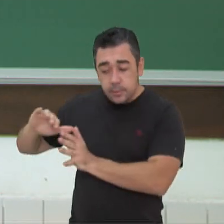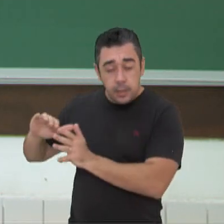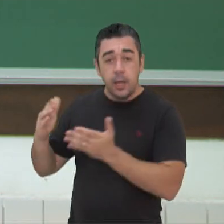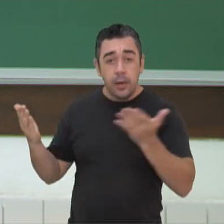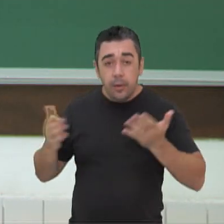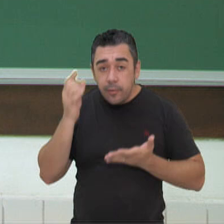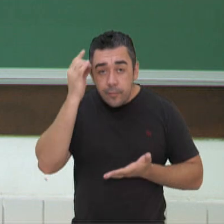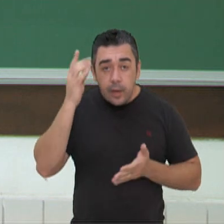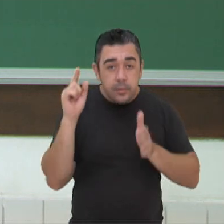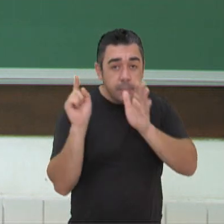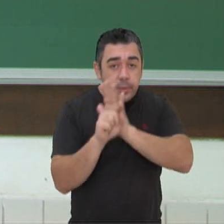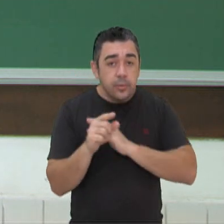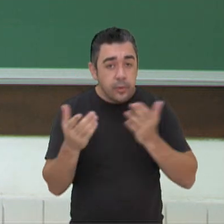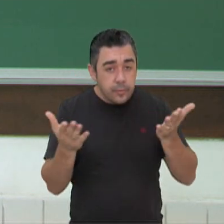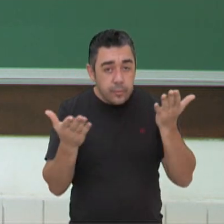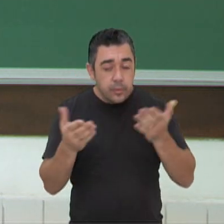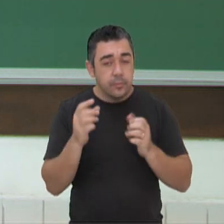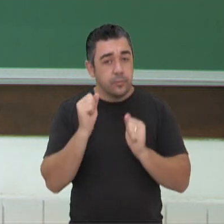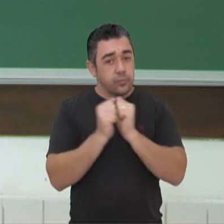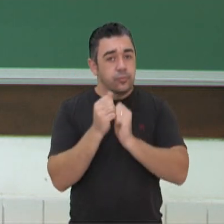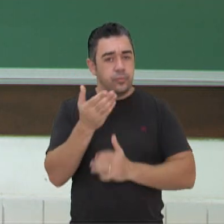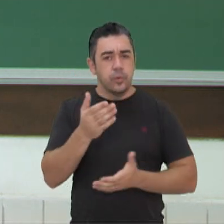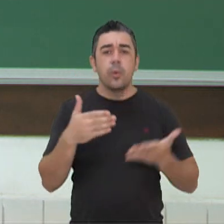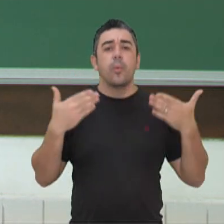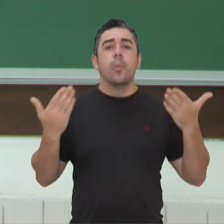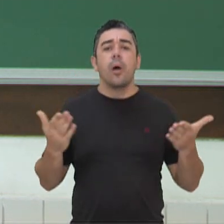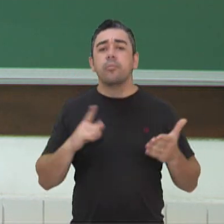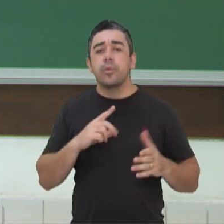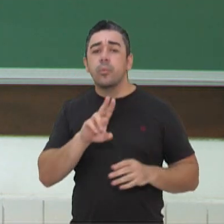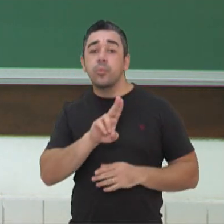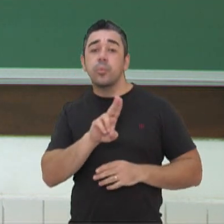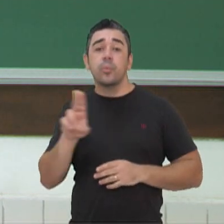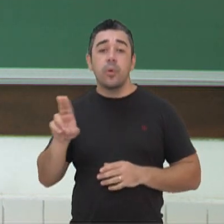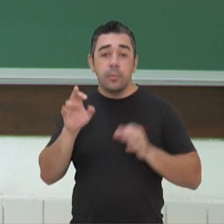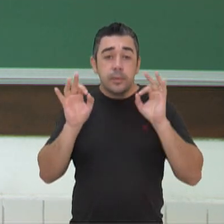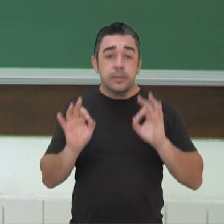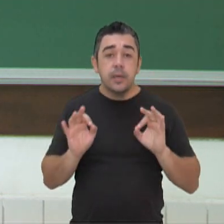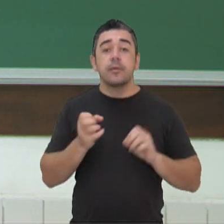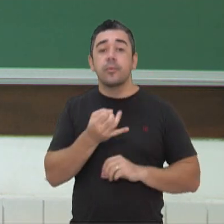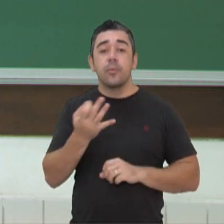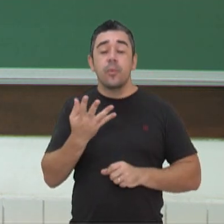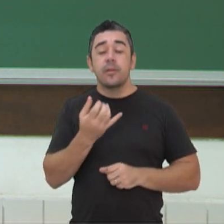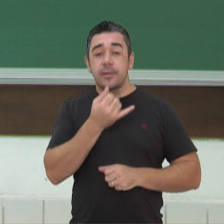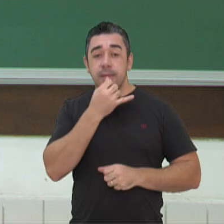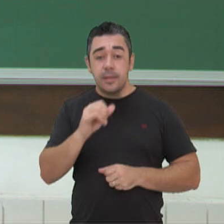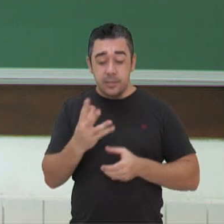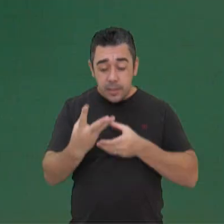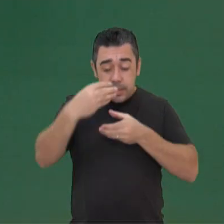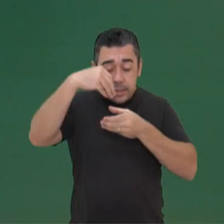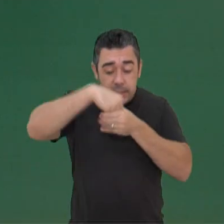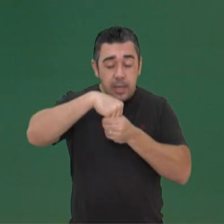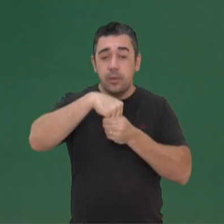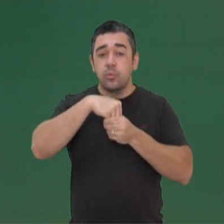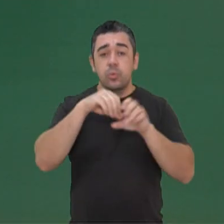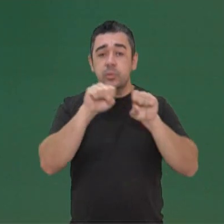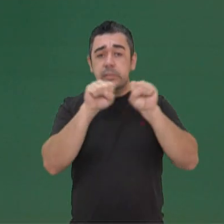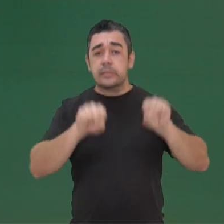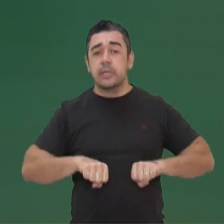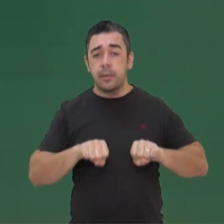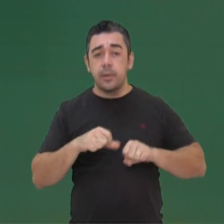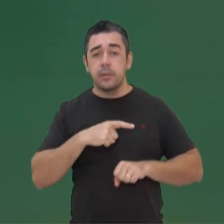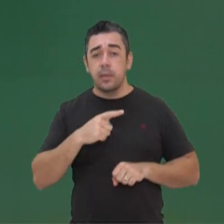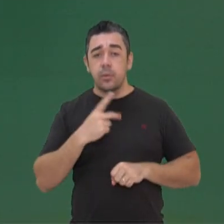fácil a questão, vamos resolver junto com vocês. Então, qual grandeza física indica a energia acumulada em um sistema envolvendo duas